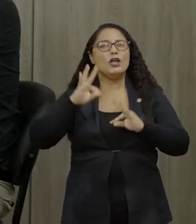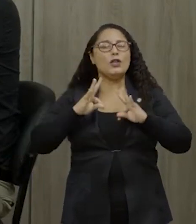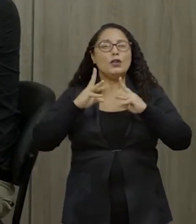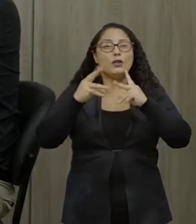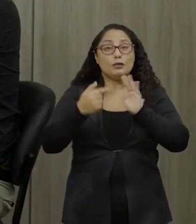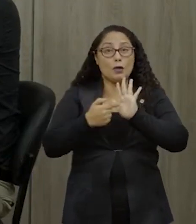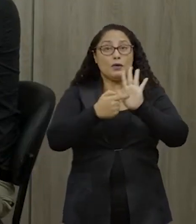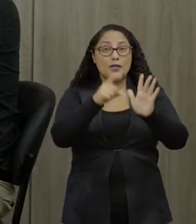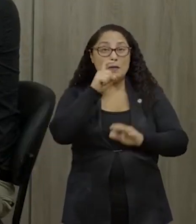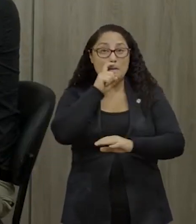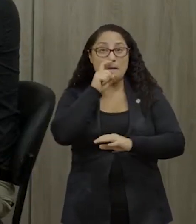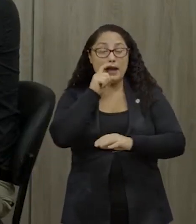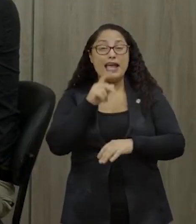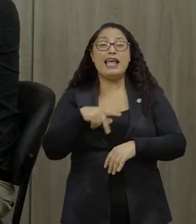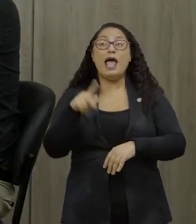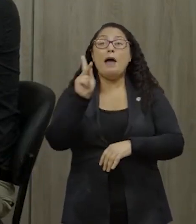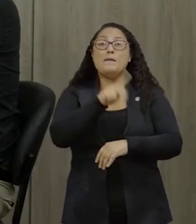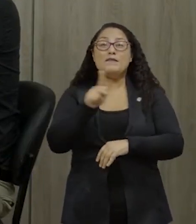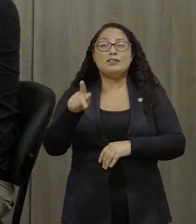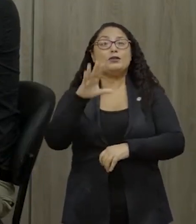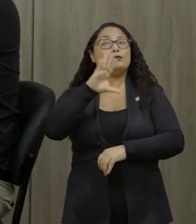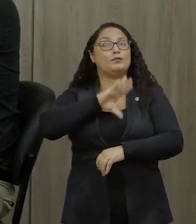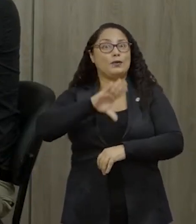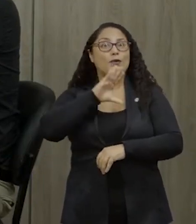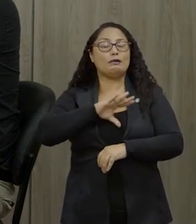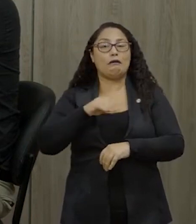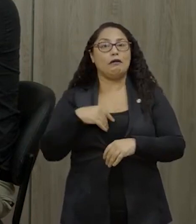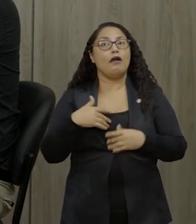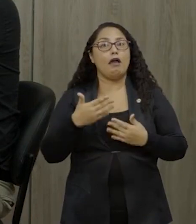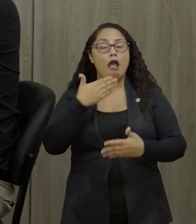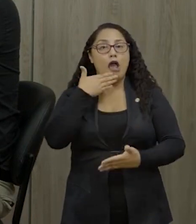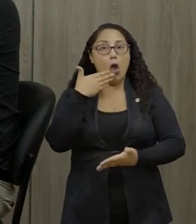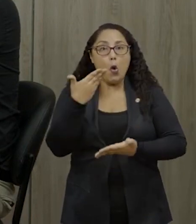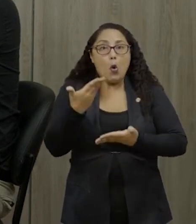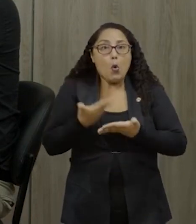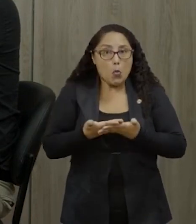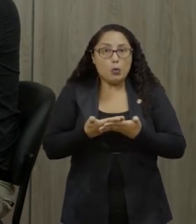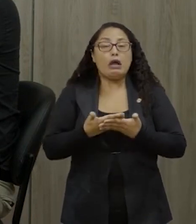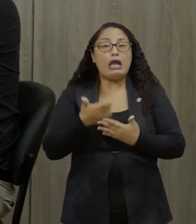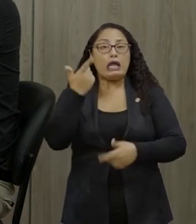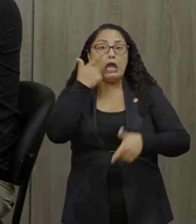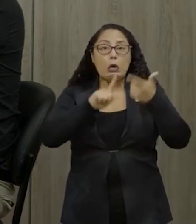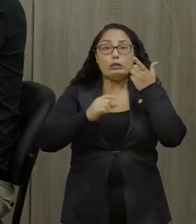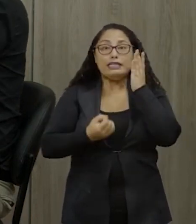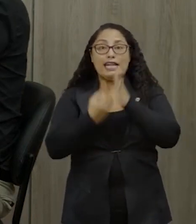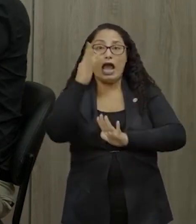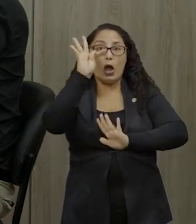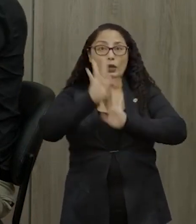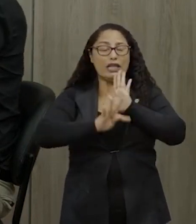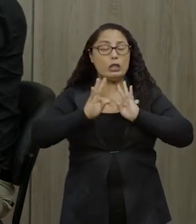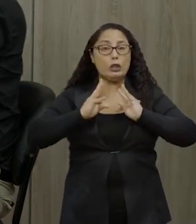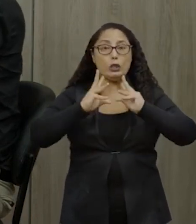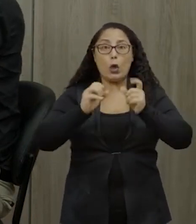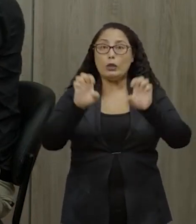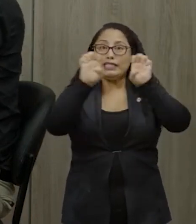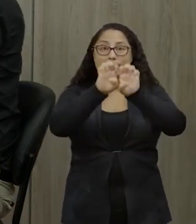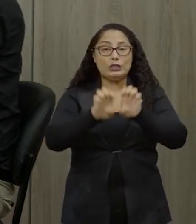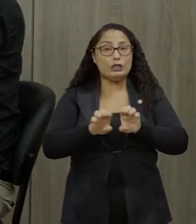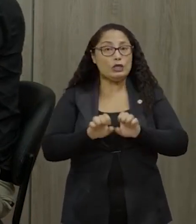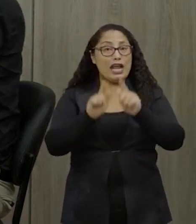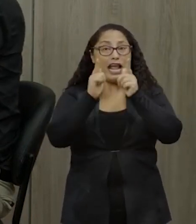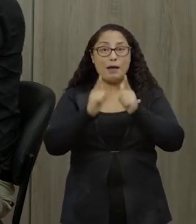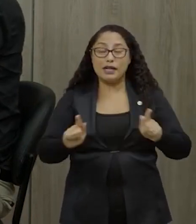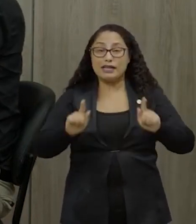Eu até mostrei pro meu pai, né? Meu pai é professor de português. E ele ficou também impressionado, porque ele conseguiu criar um texto, né, com toda a estrutura